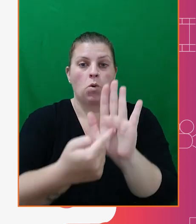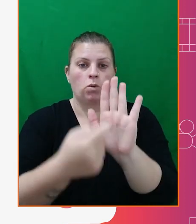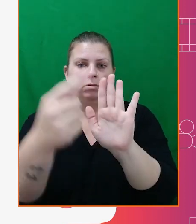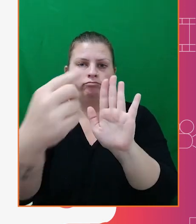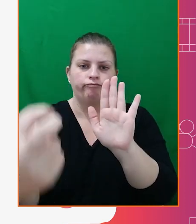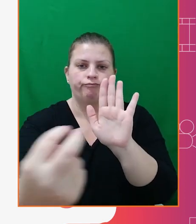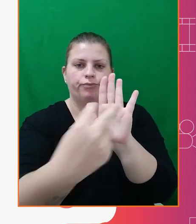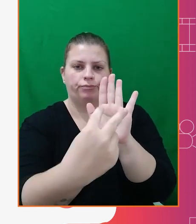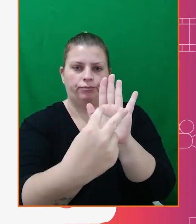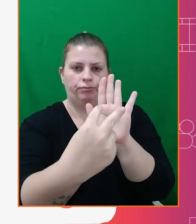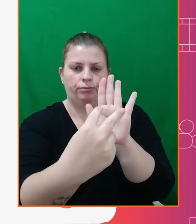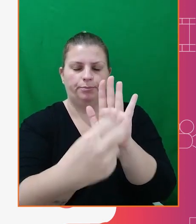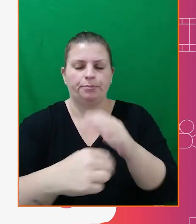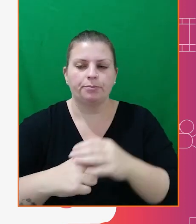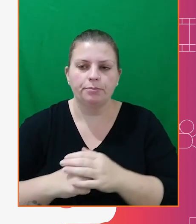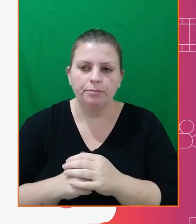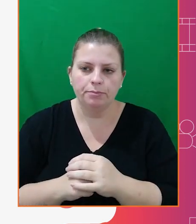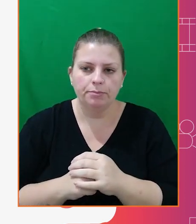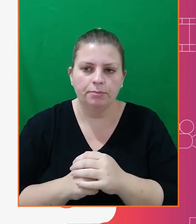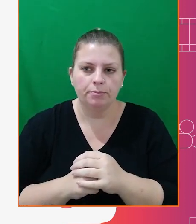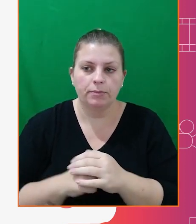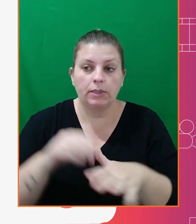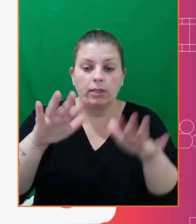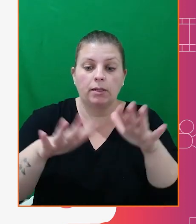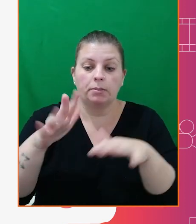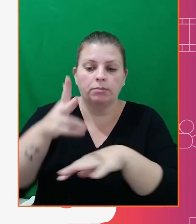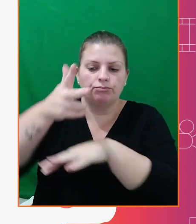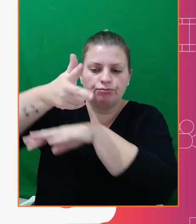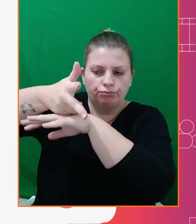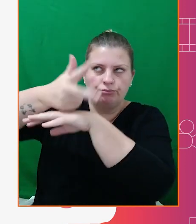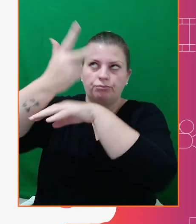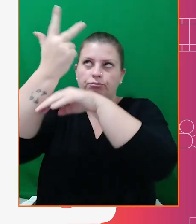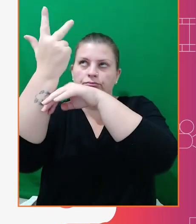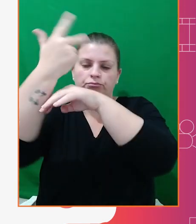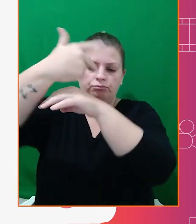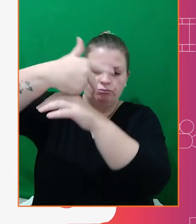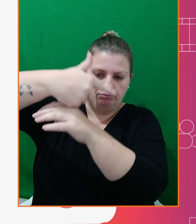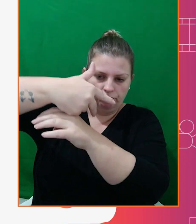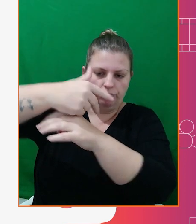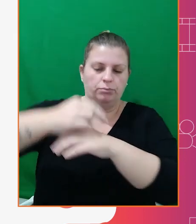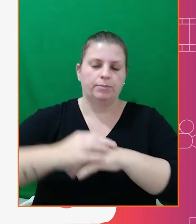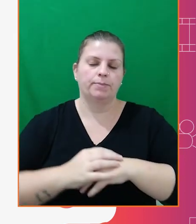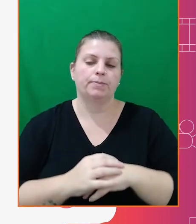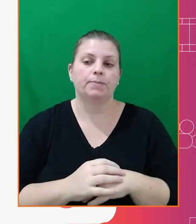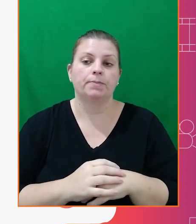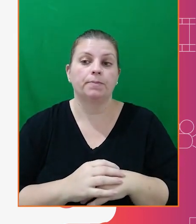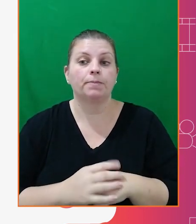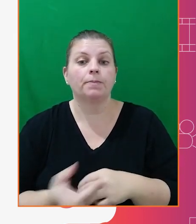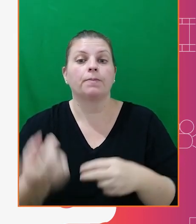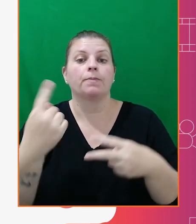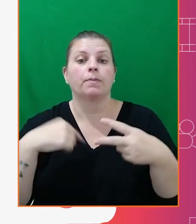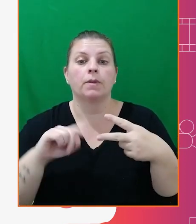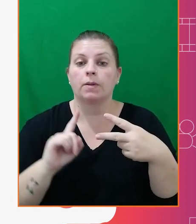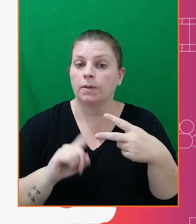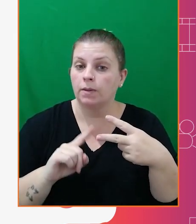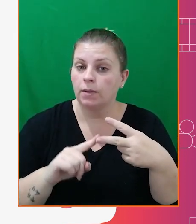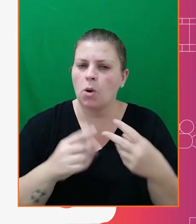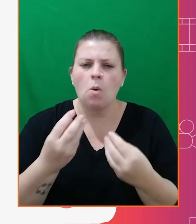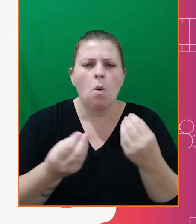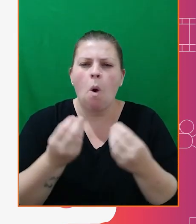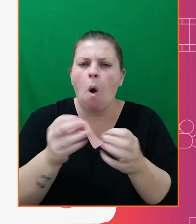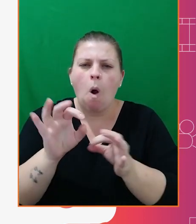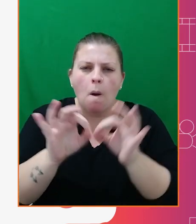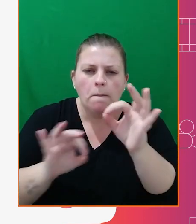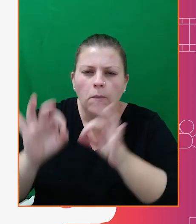observador, segundo a posição da câmera. Já a composição é a organização